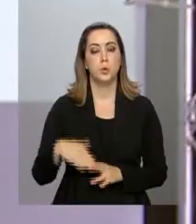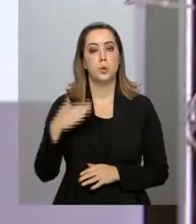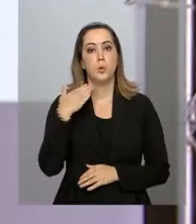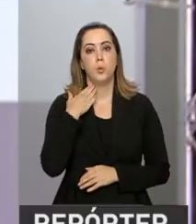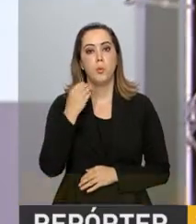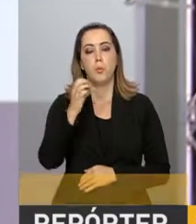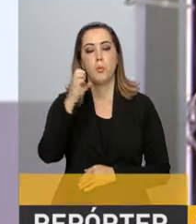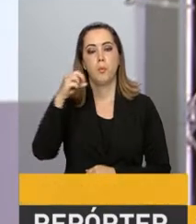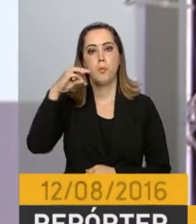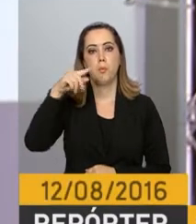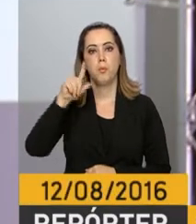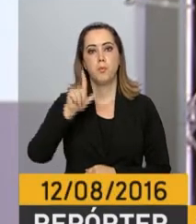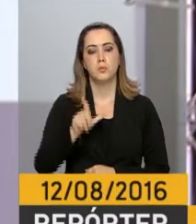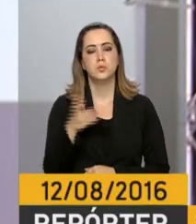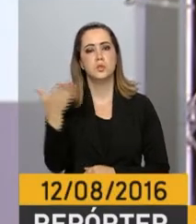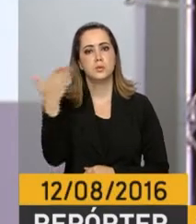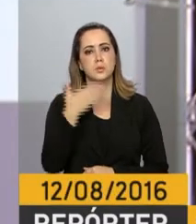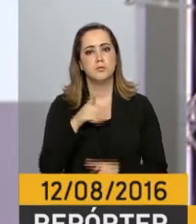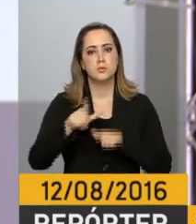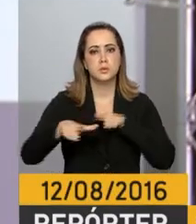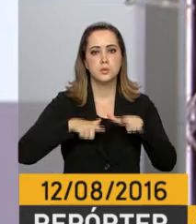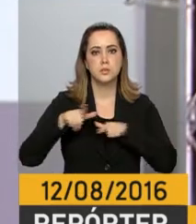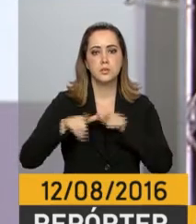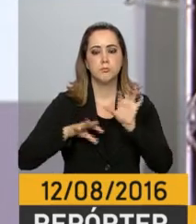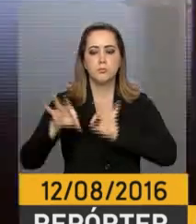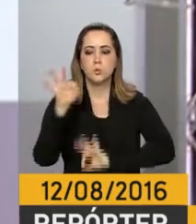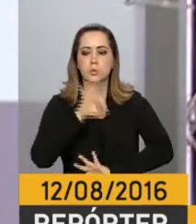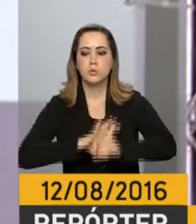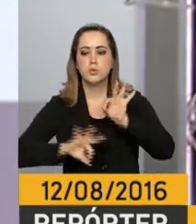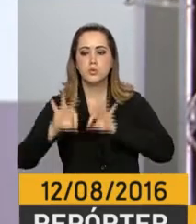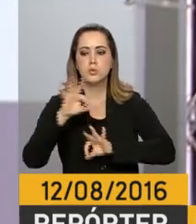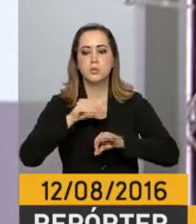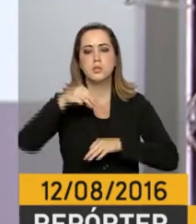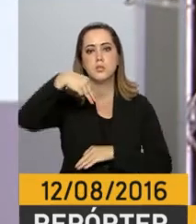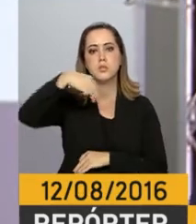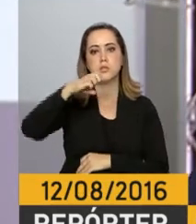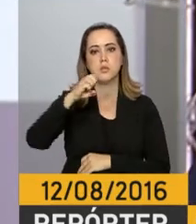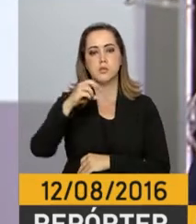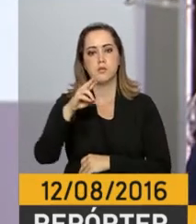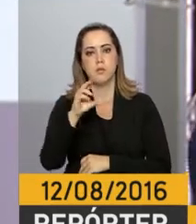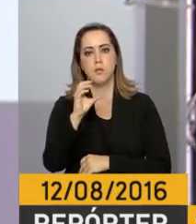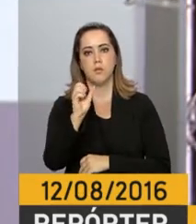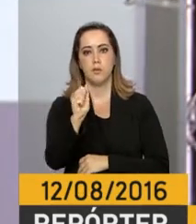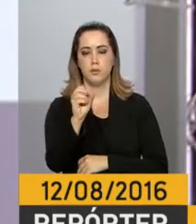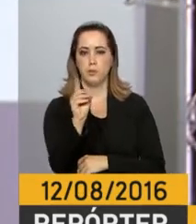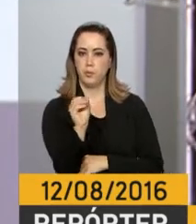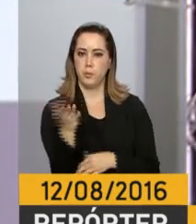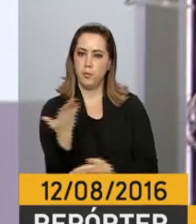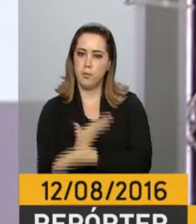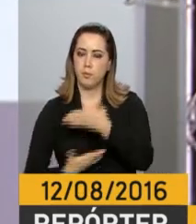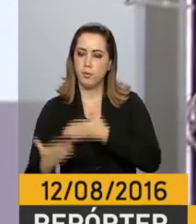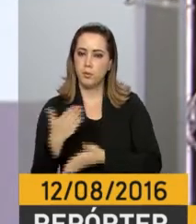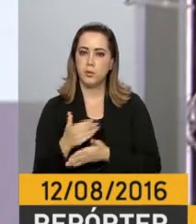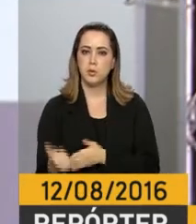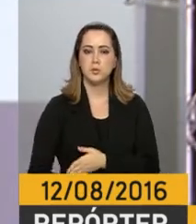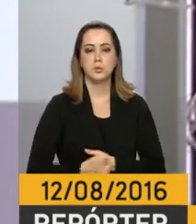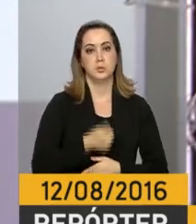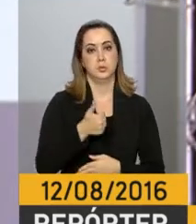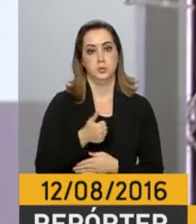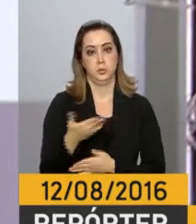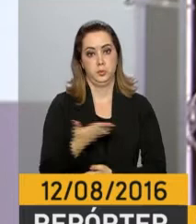que Centel vem atuando no sentido de organizar esse mercado de forma a estimular mais competição entre os